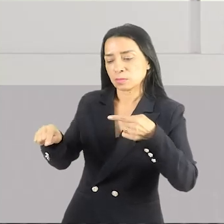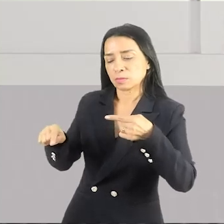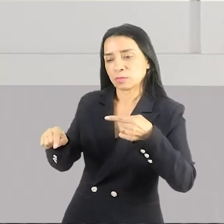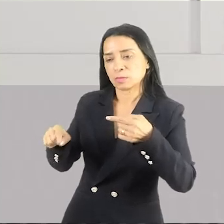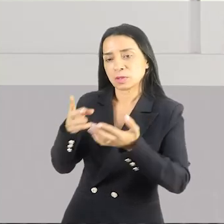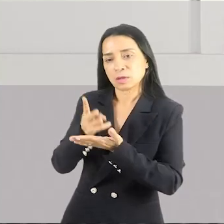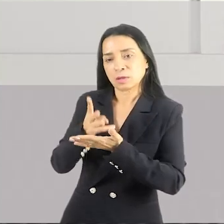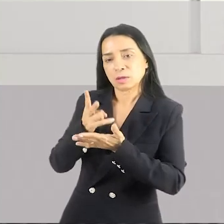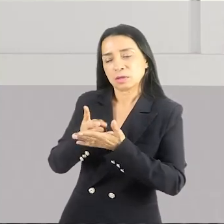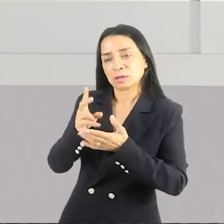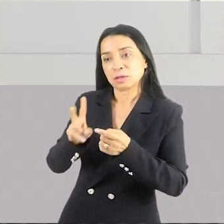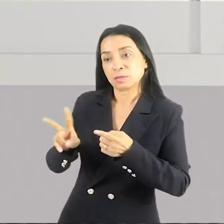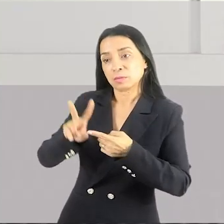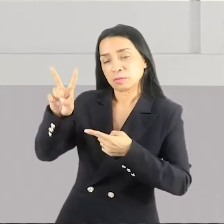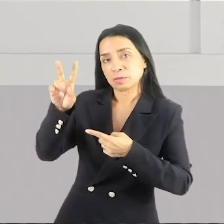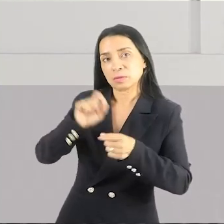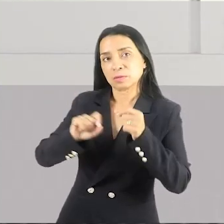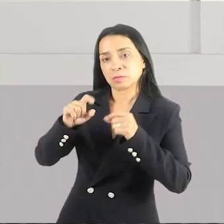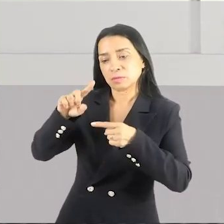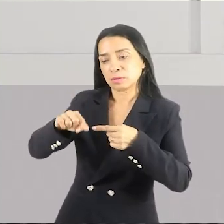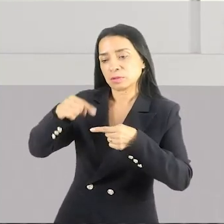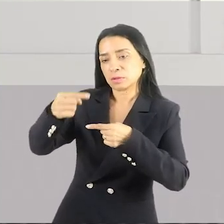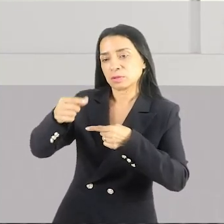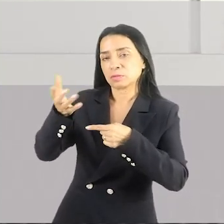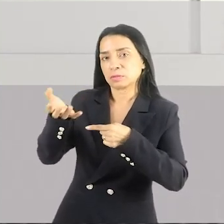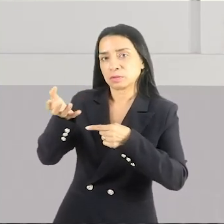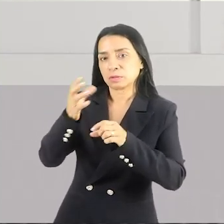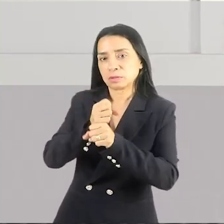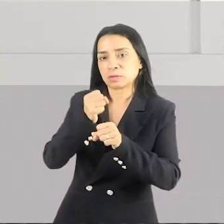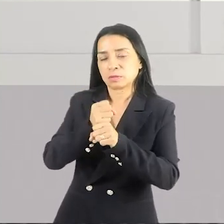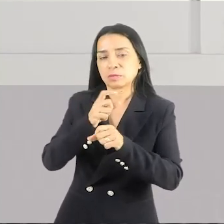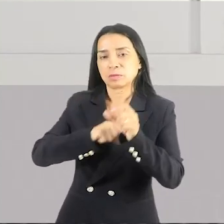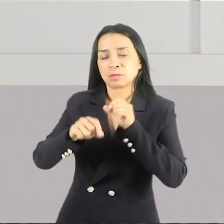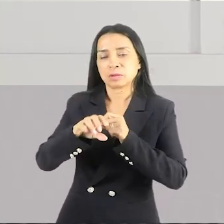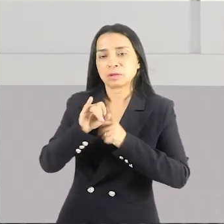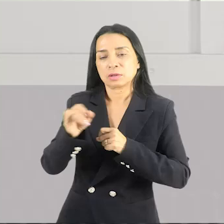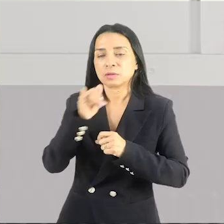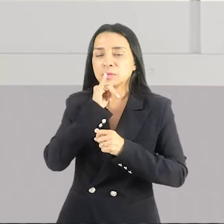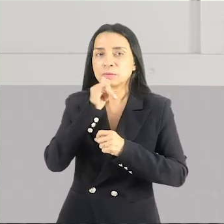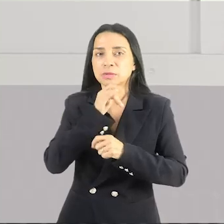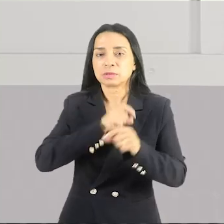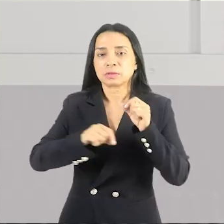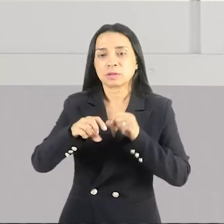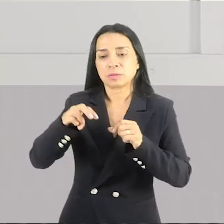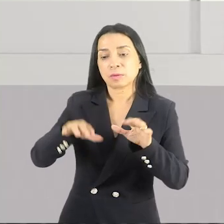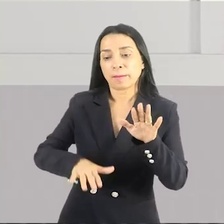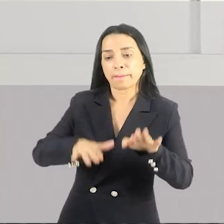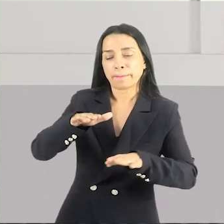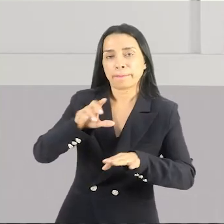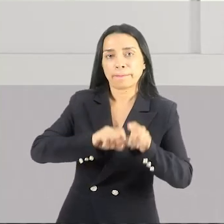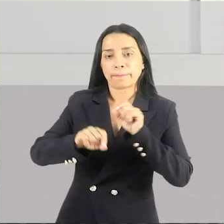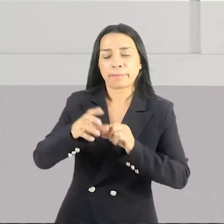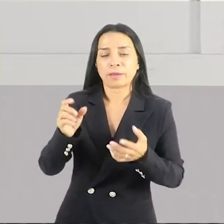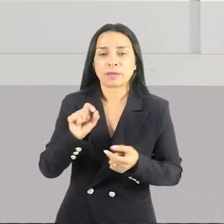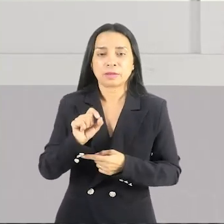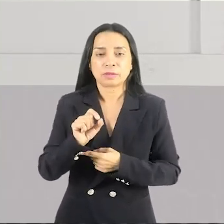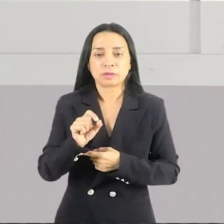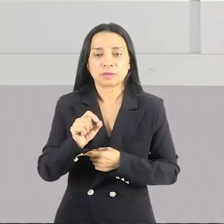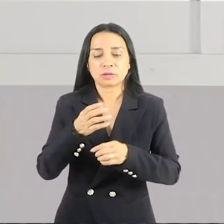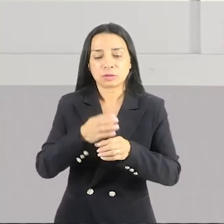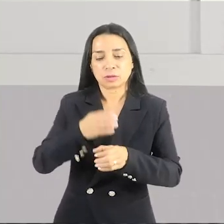coloca sempre os pesos. Lá em cima, a média do que você quer calcular. Se, por exemplo, minha média eu quero a média